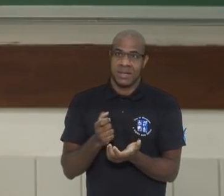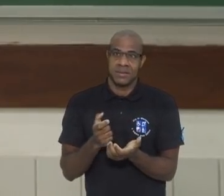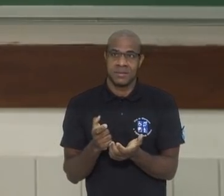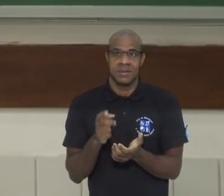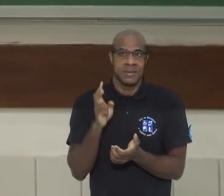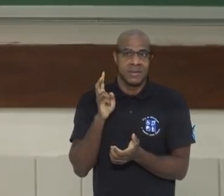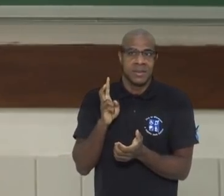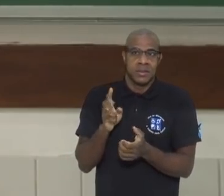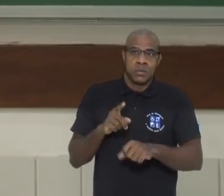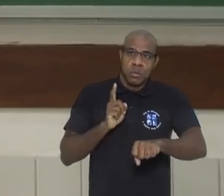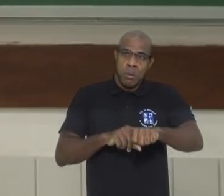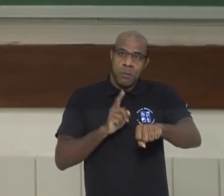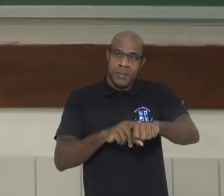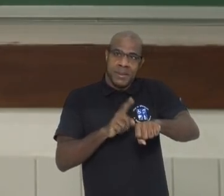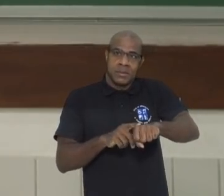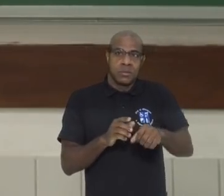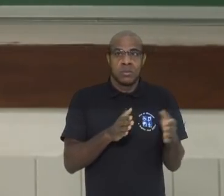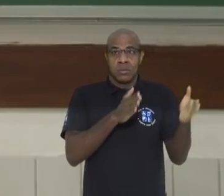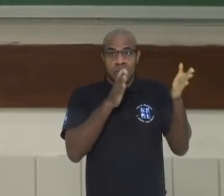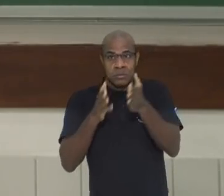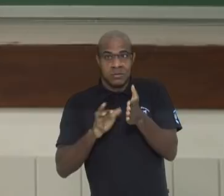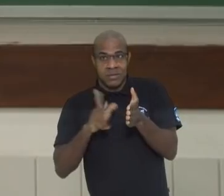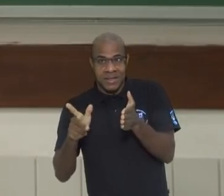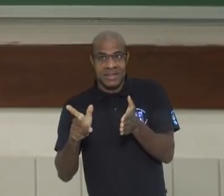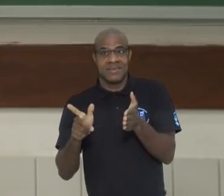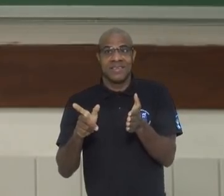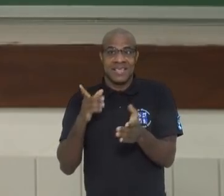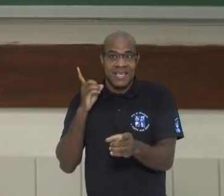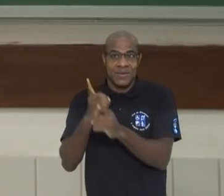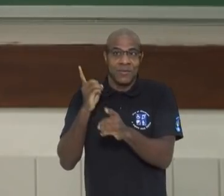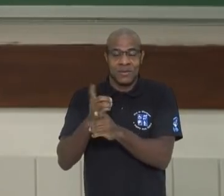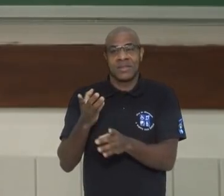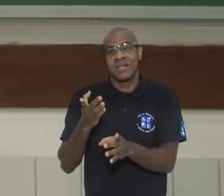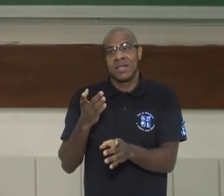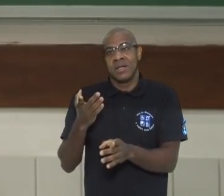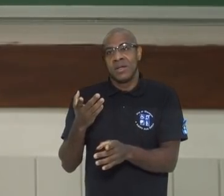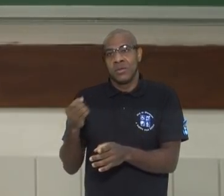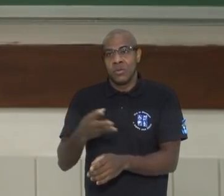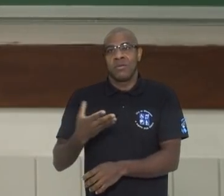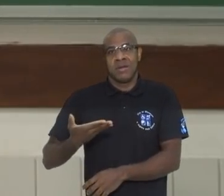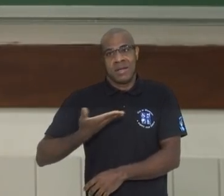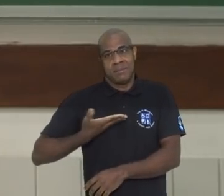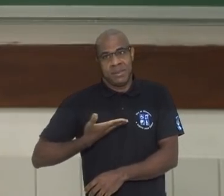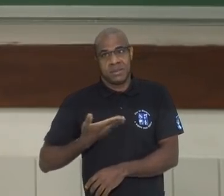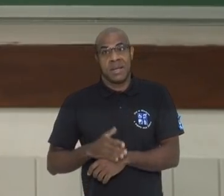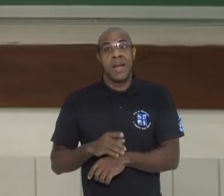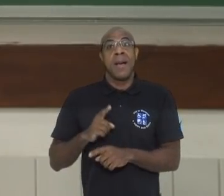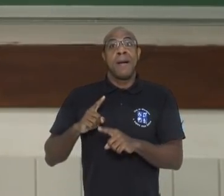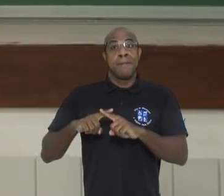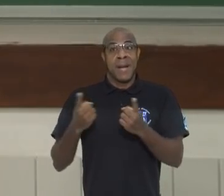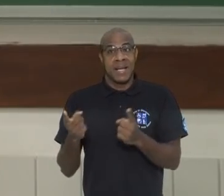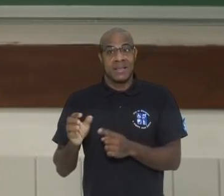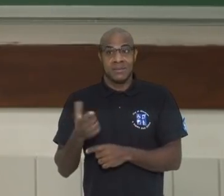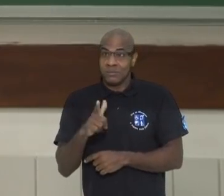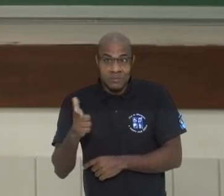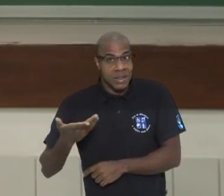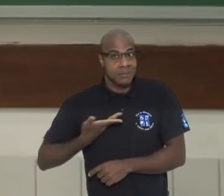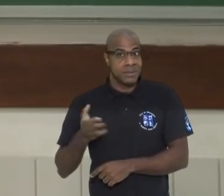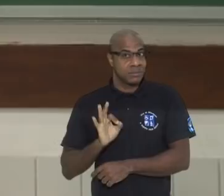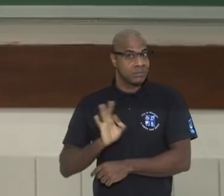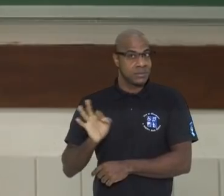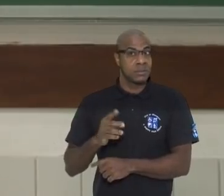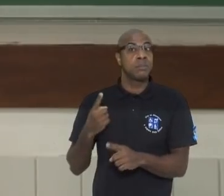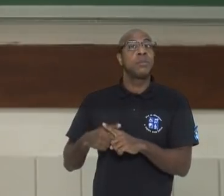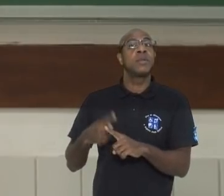Pequeno Príncipe em que ele encontra uma nova amiga? Mas espera aí, ela ainda não é amiga dele. Por quê?